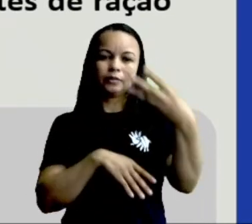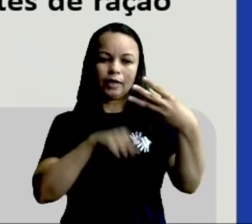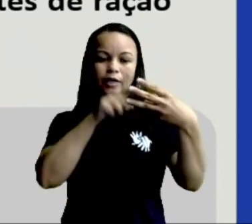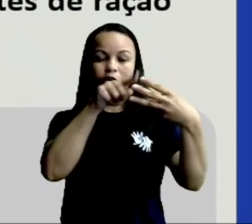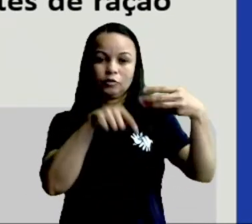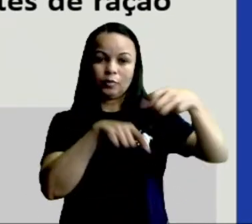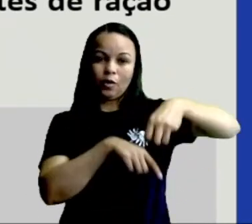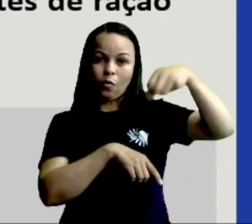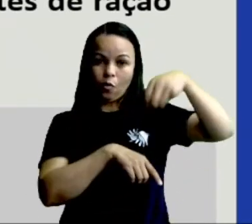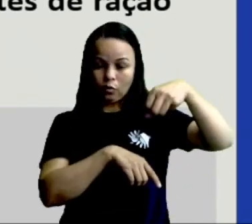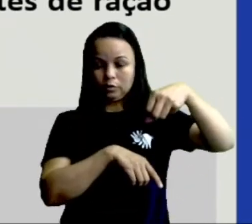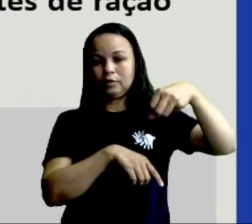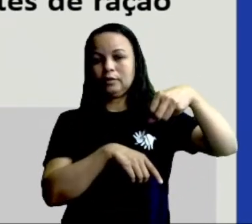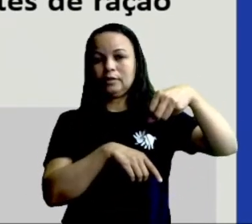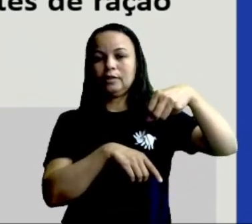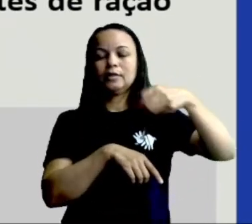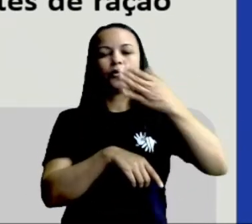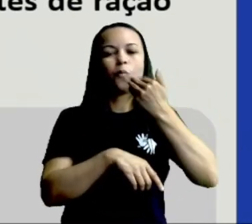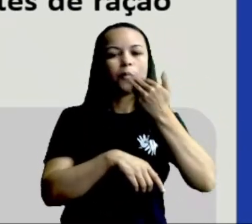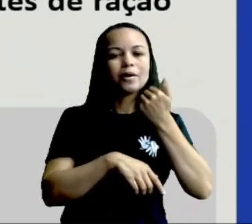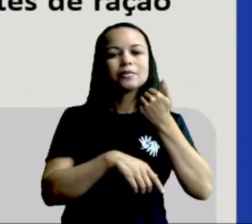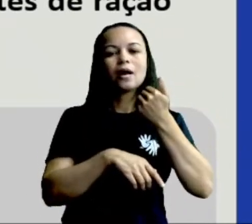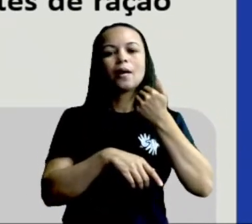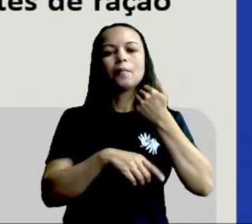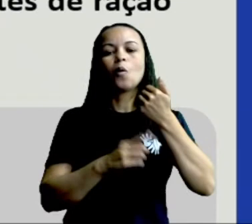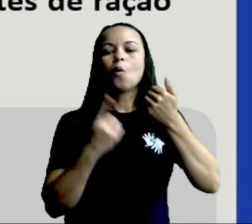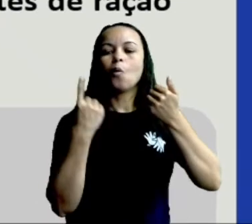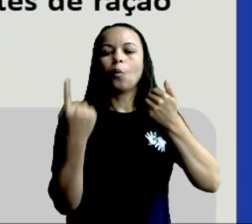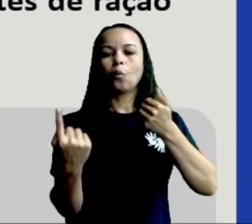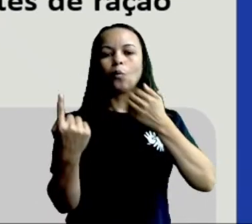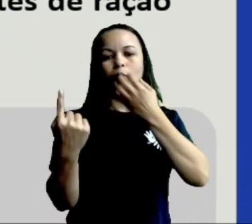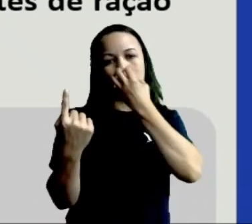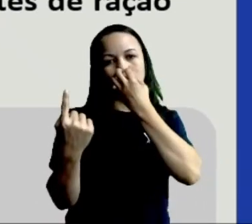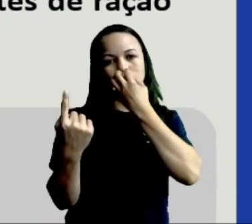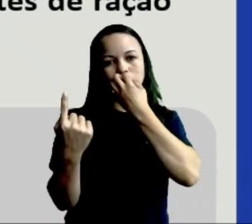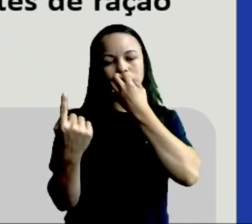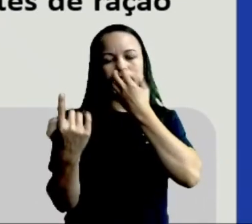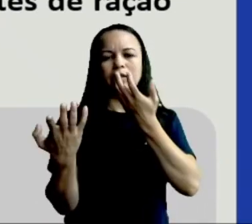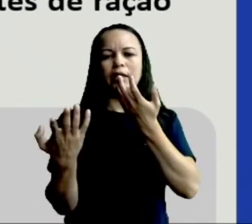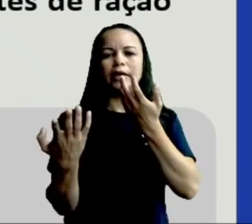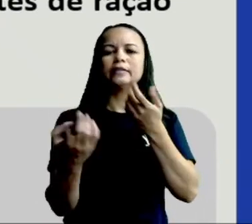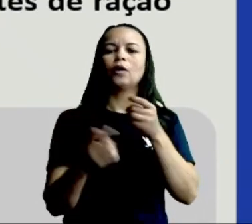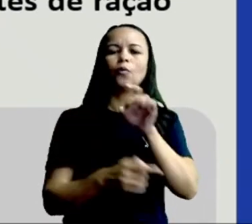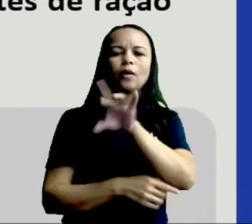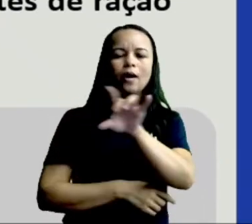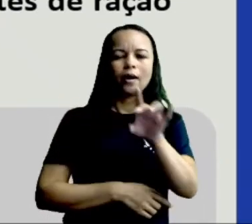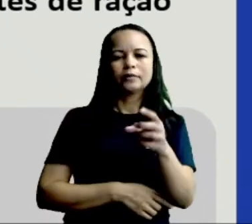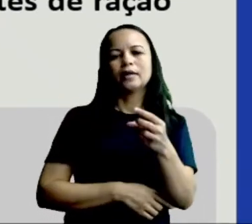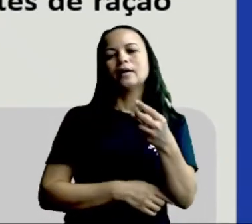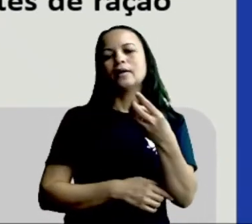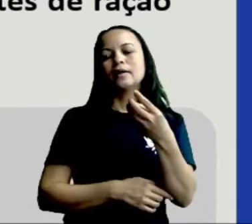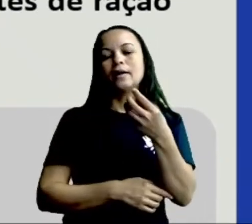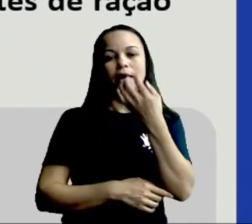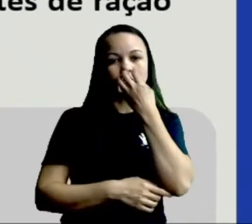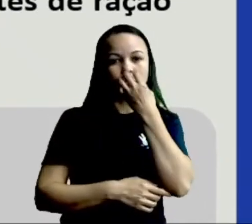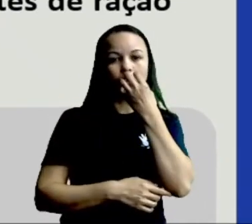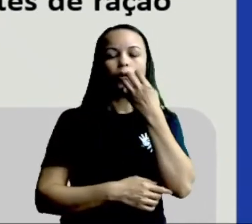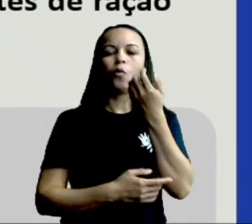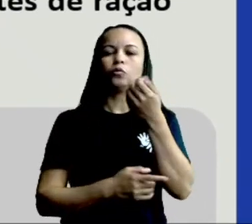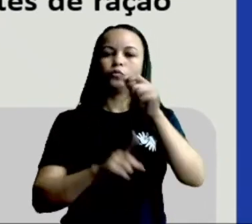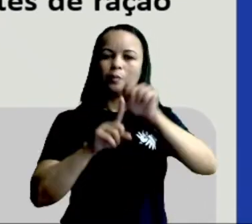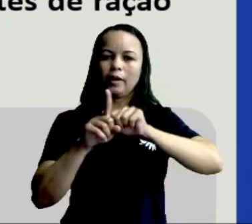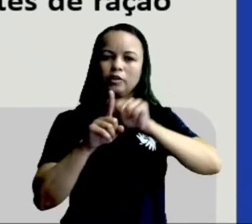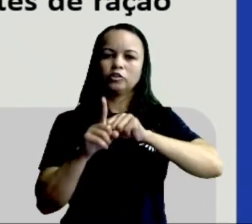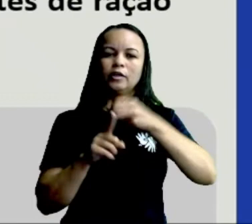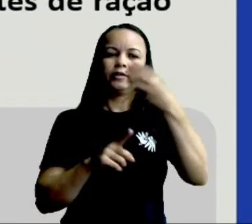ração por um cachorro. Portanto, cada cachorro consome por mês 3 pacotes. Podemos, então,